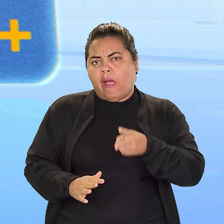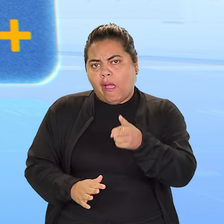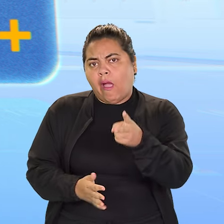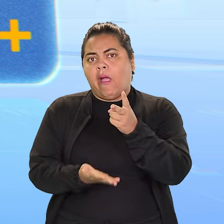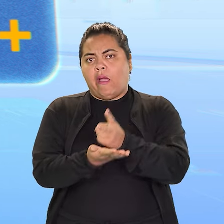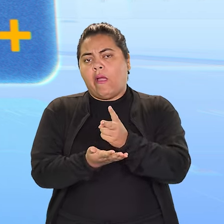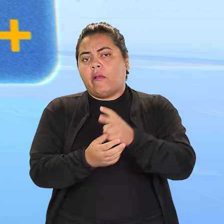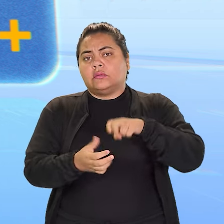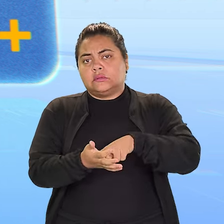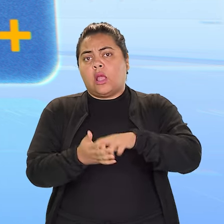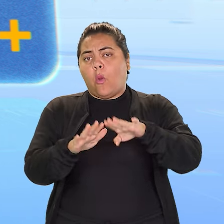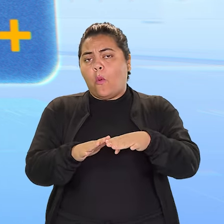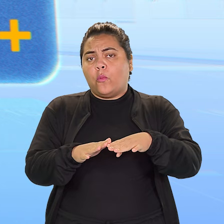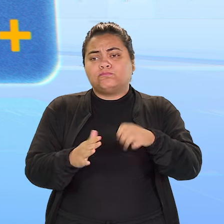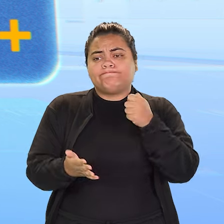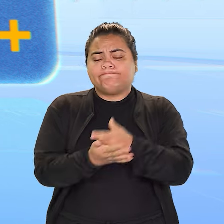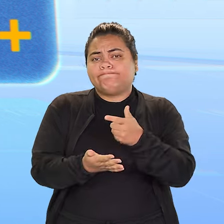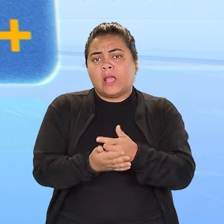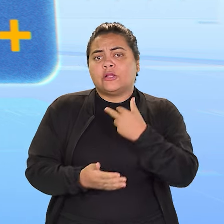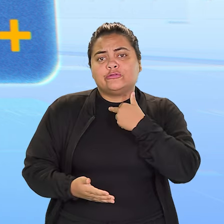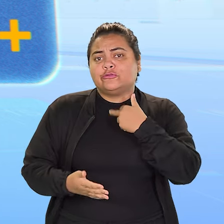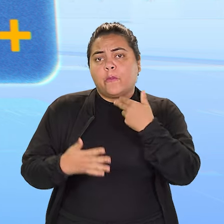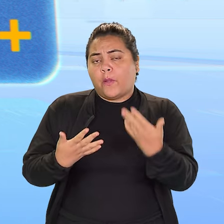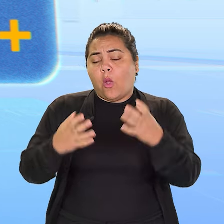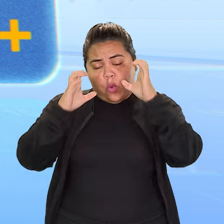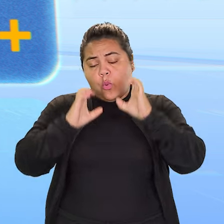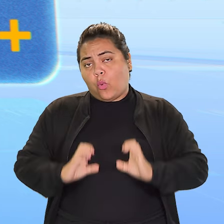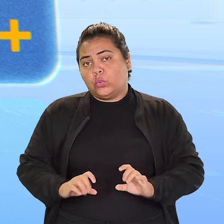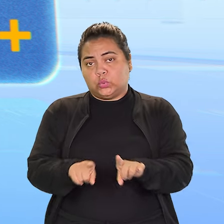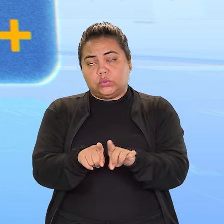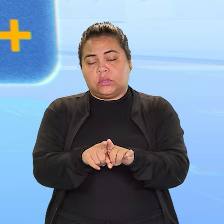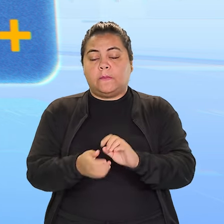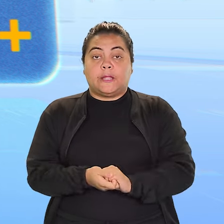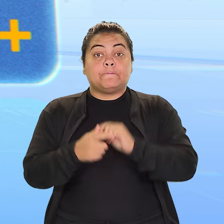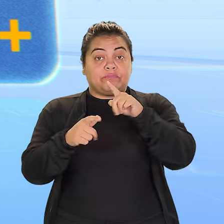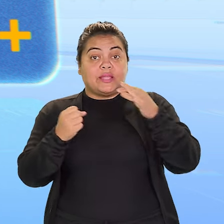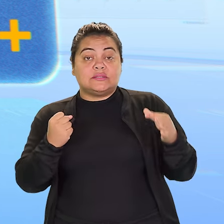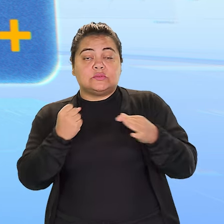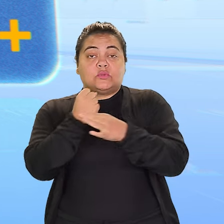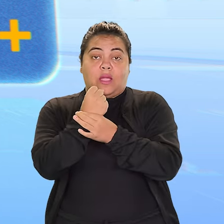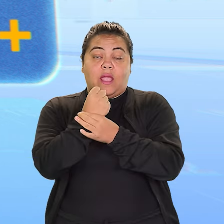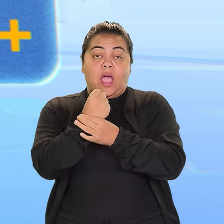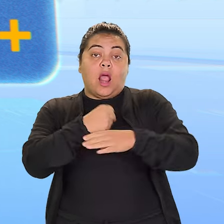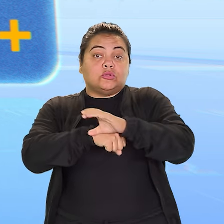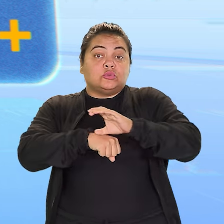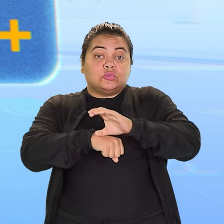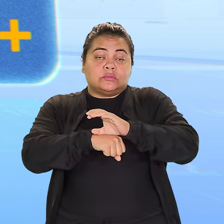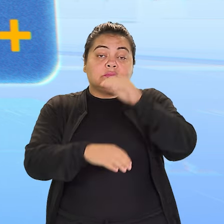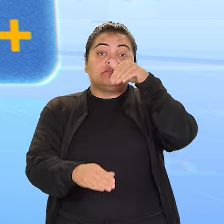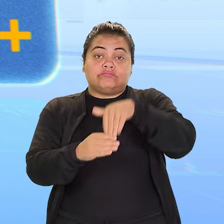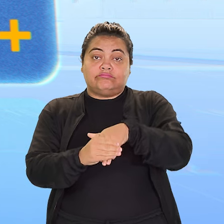criminal condenatória por crime inafiançável e desrespeito a salvo-conduto. Essa é uma garantia prevista no